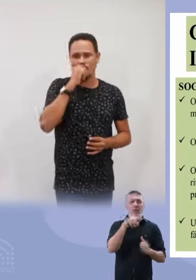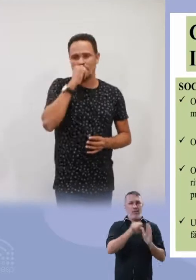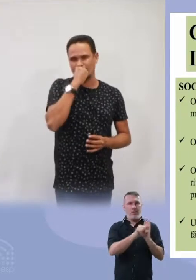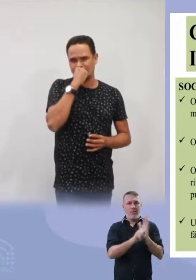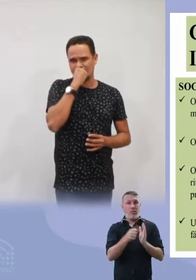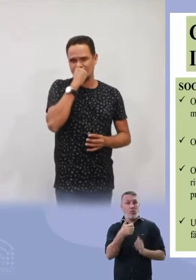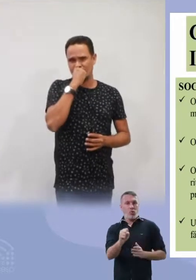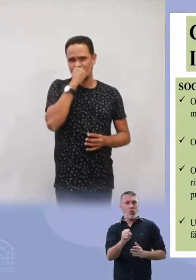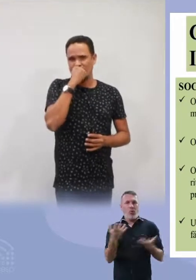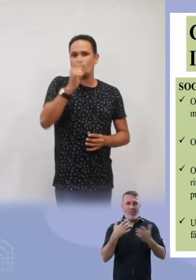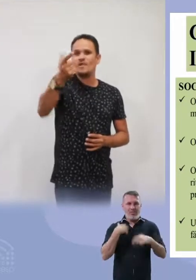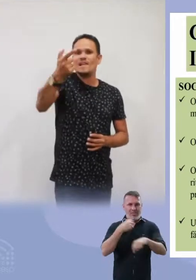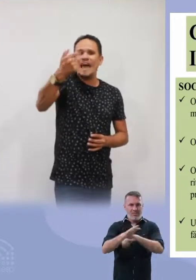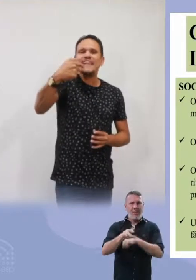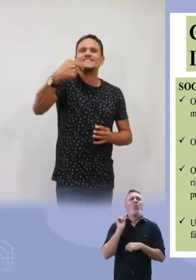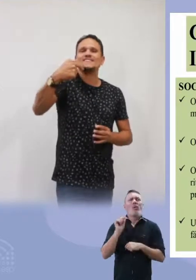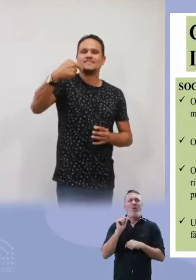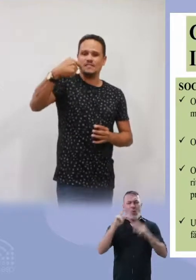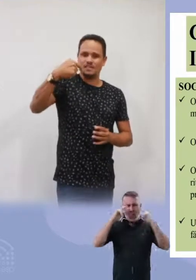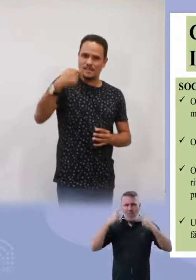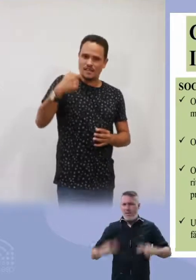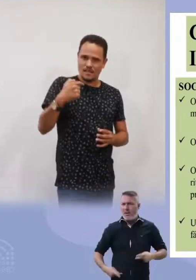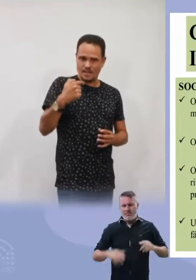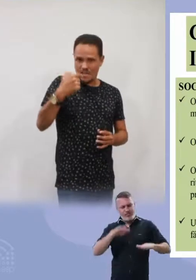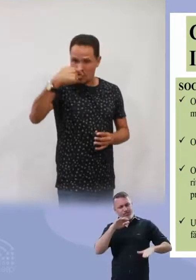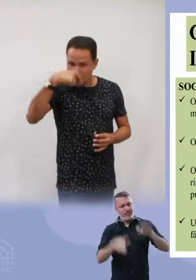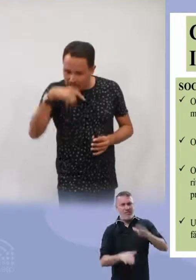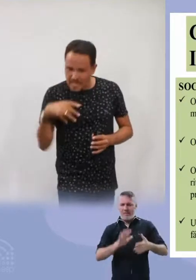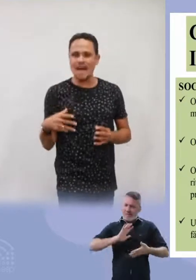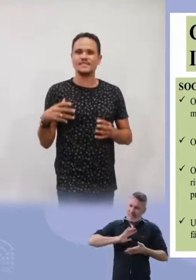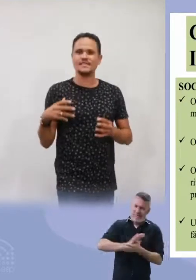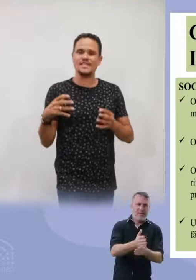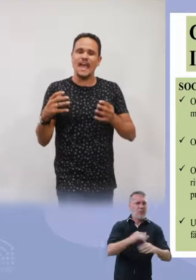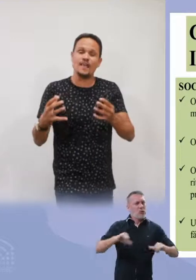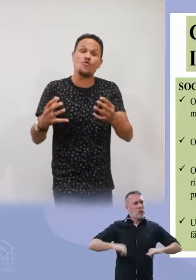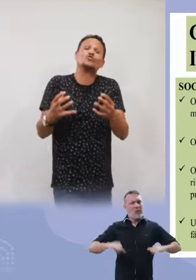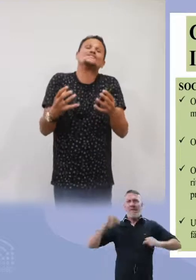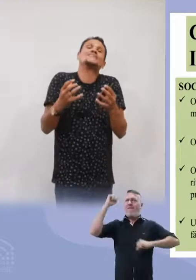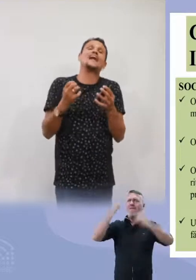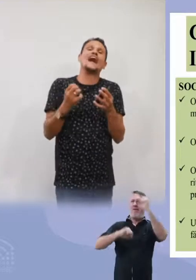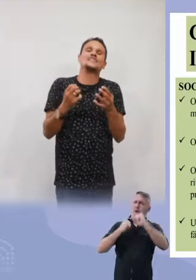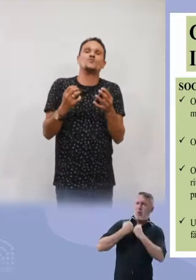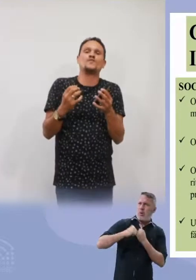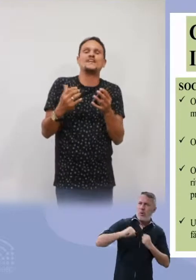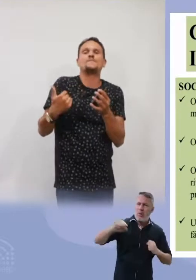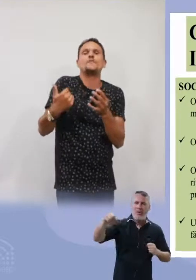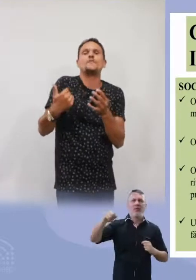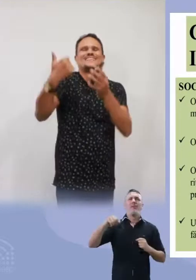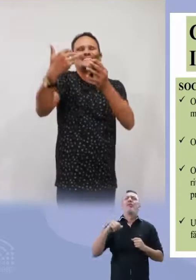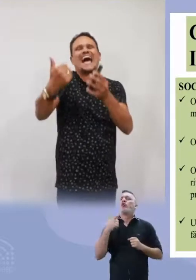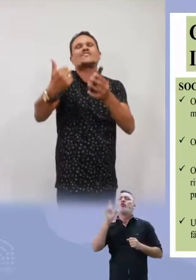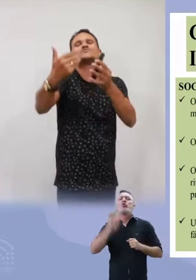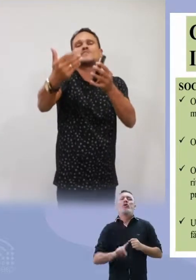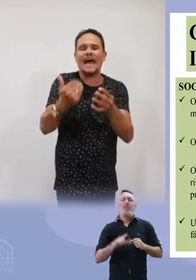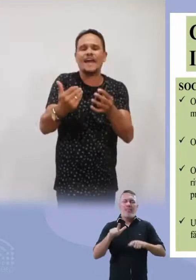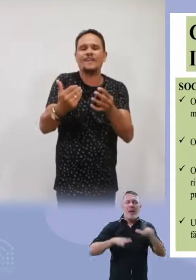condições sobre-humanas. Mulheres e crianças eram contratadas porque recebiam metade do salário para